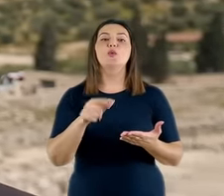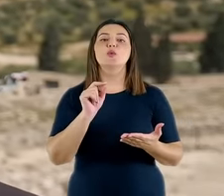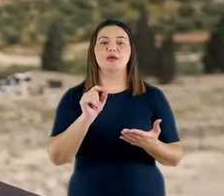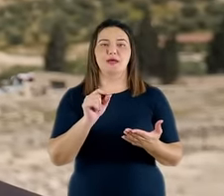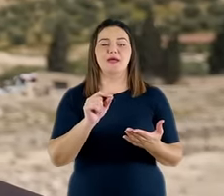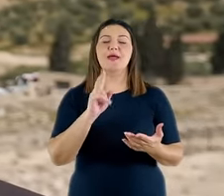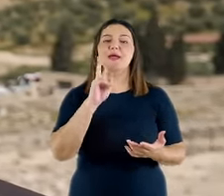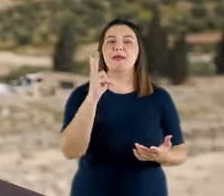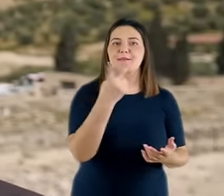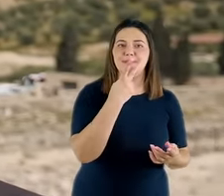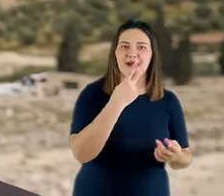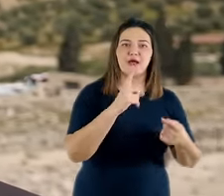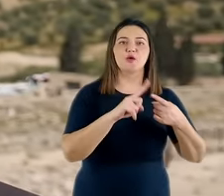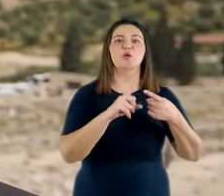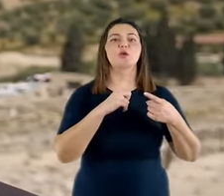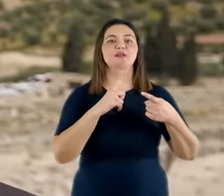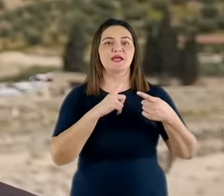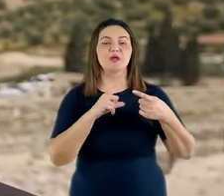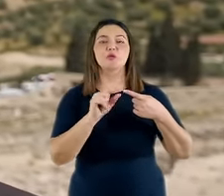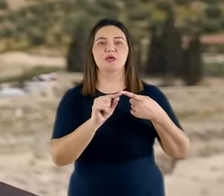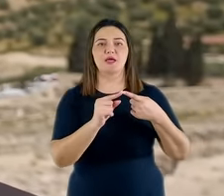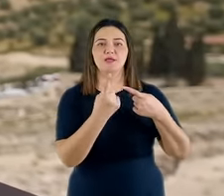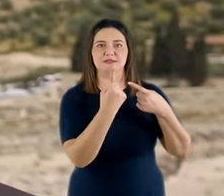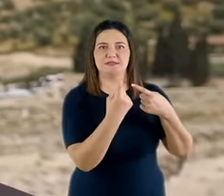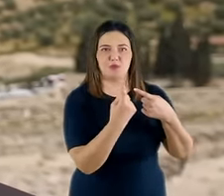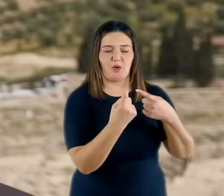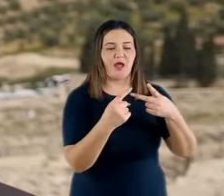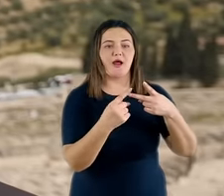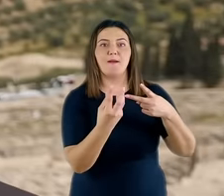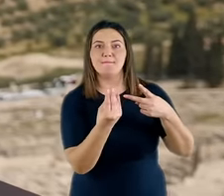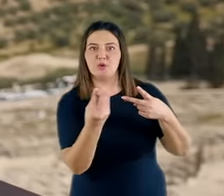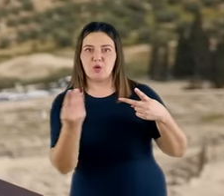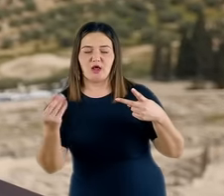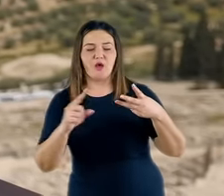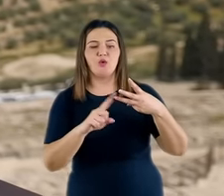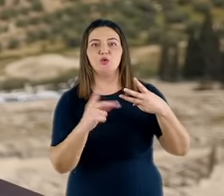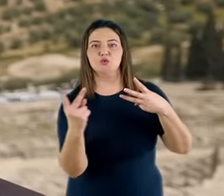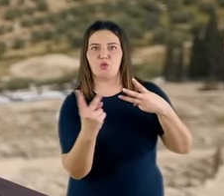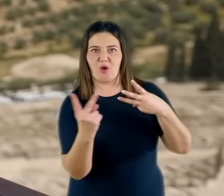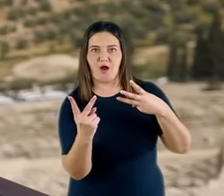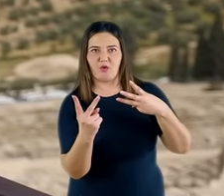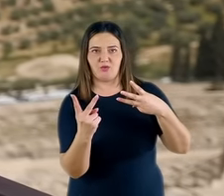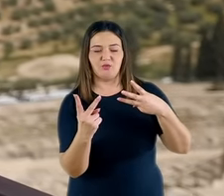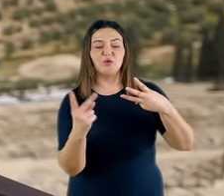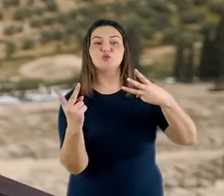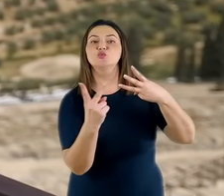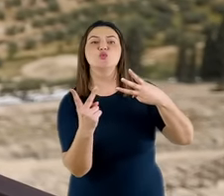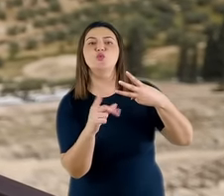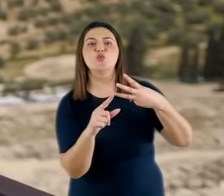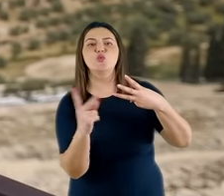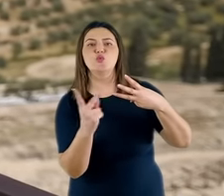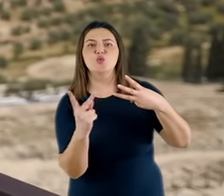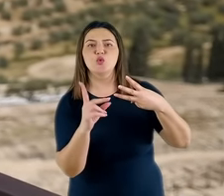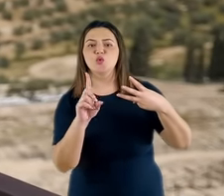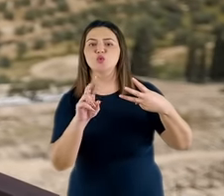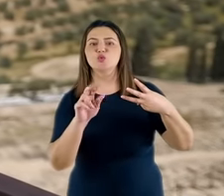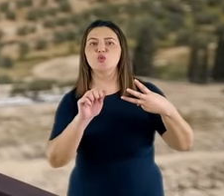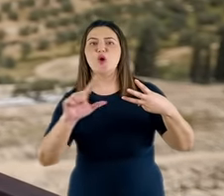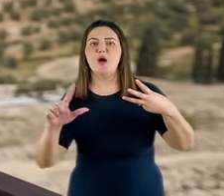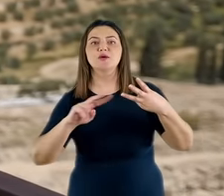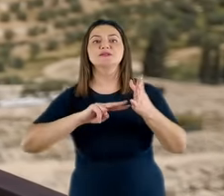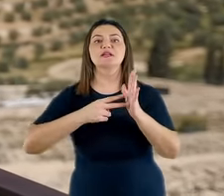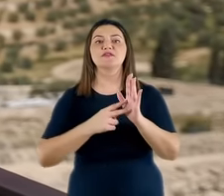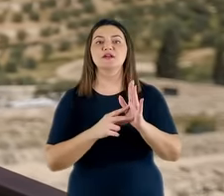tem singular, plural e dual. Nós não temos essa forma, esse número em português. O dual significa uma coisa que vem